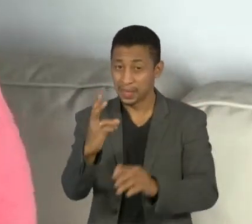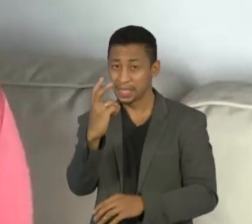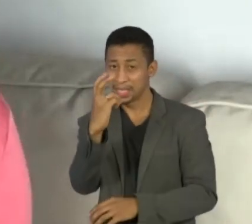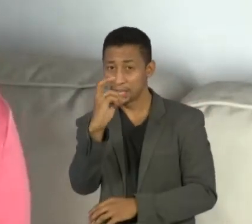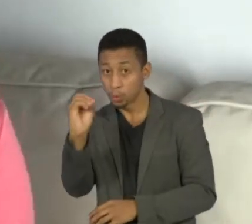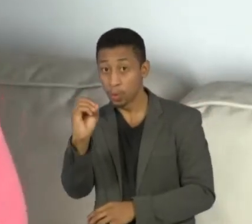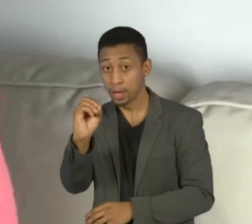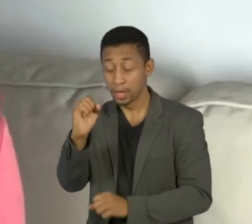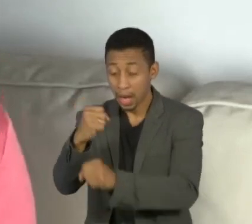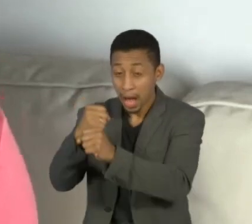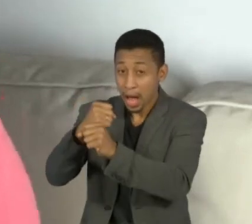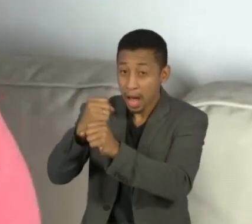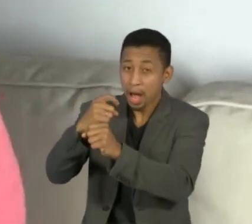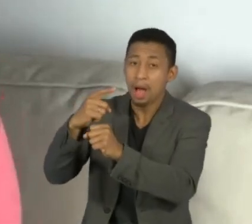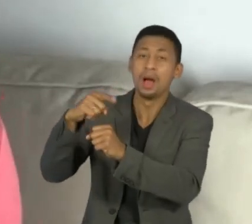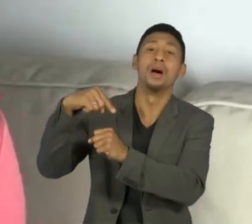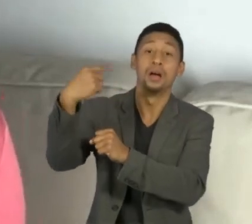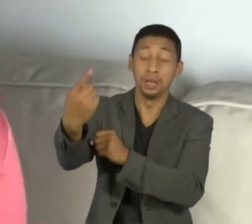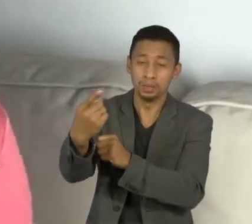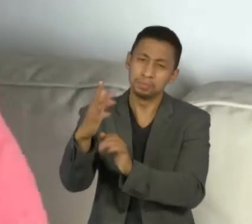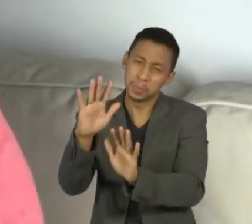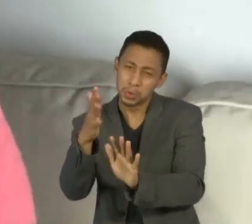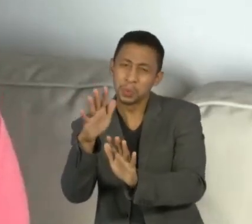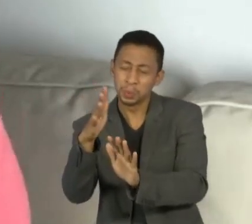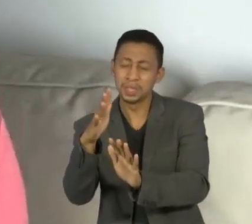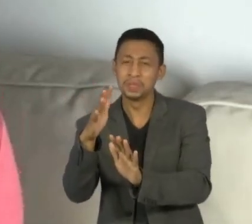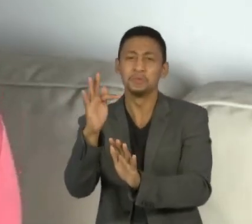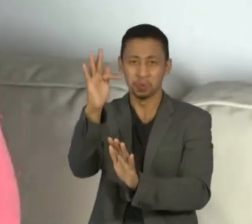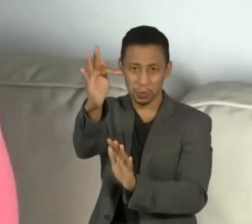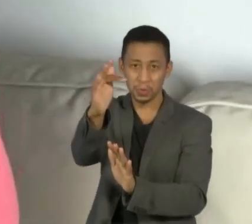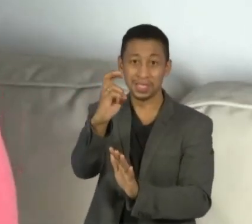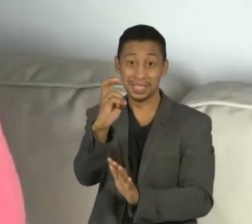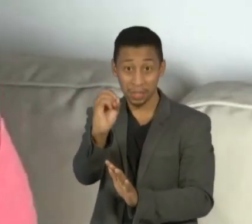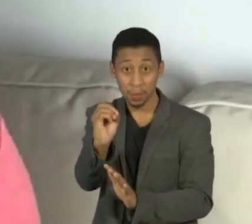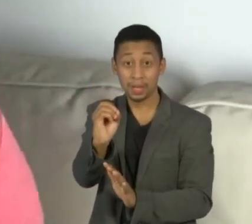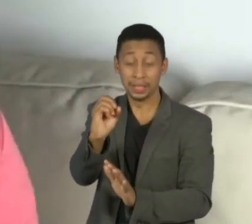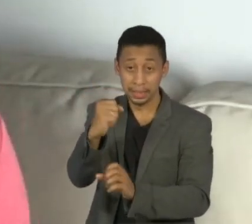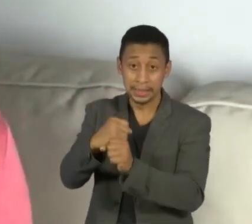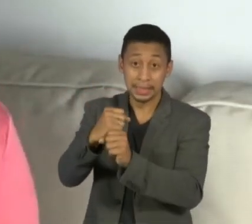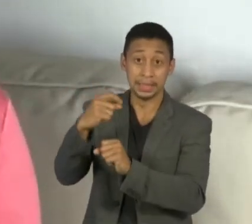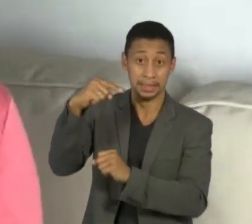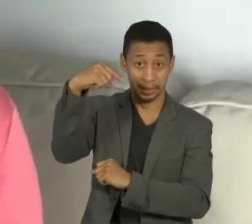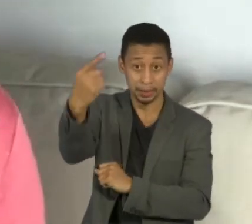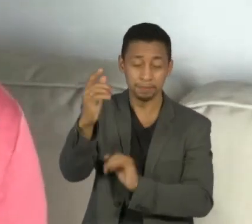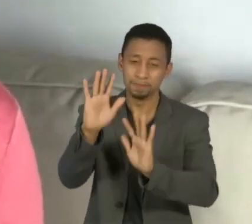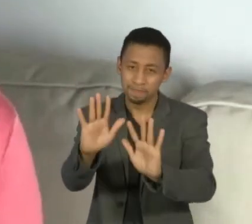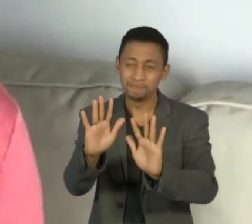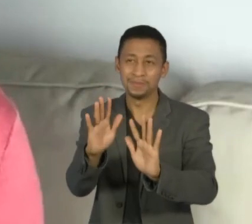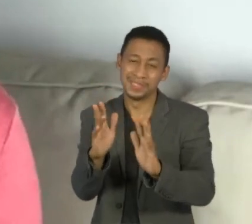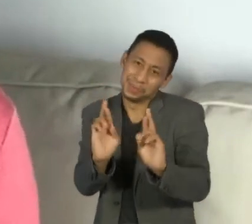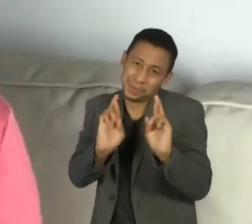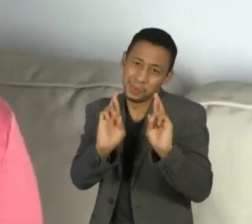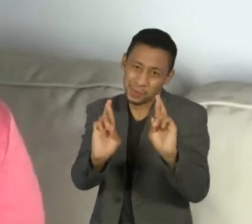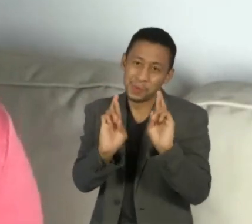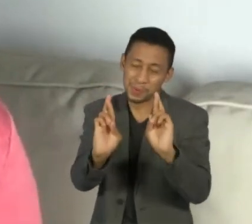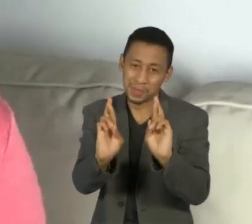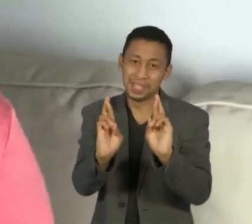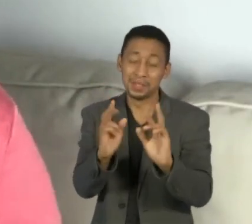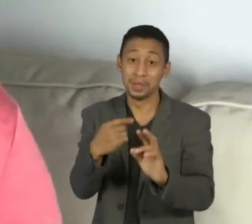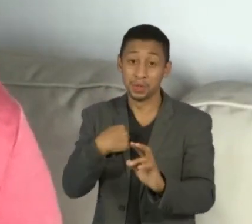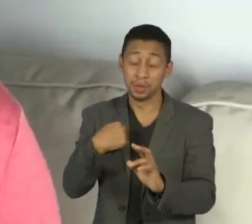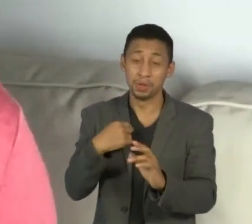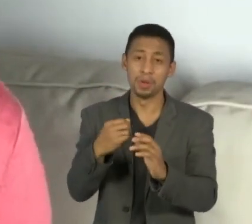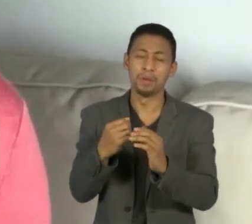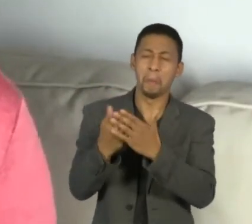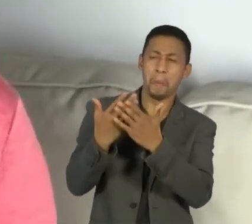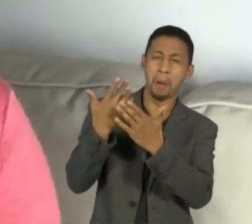anos, vamos dizer assim, 50 anos, tá? Para poder ser bem otimista, que daqui a 50 anos, no mínimo, nós olhemos para trás